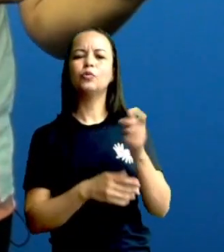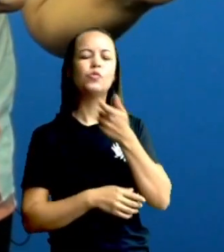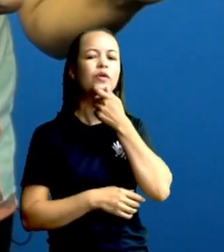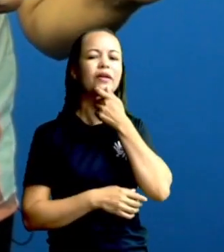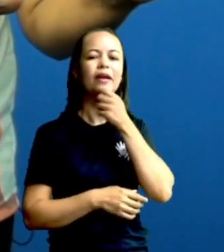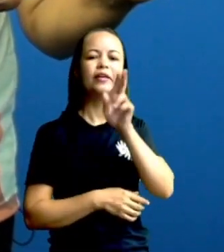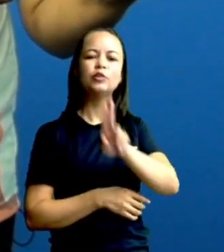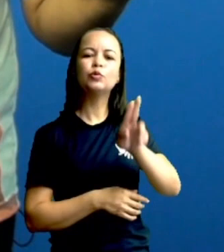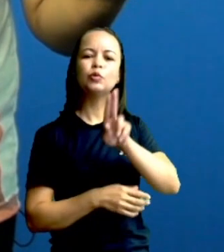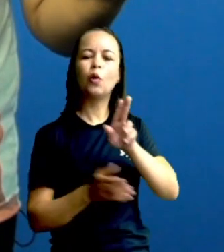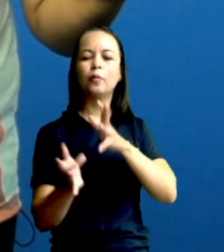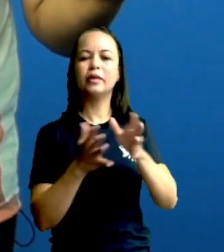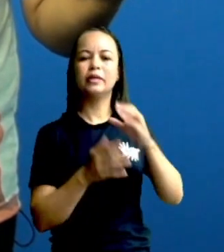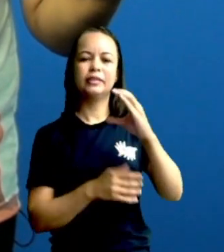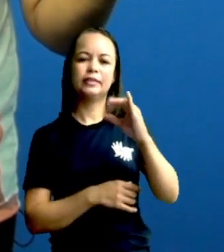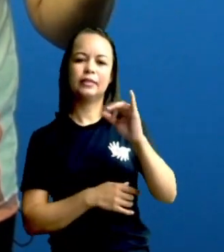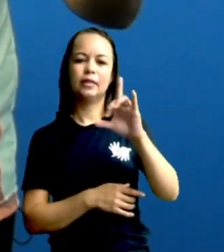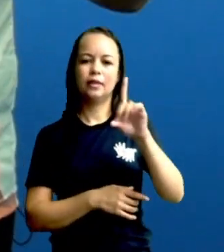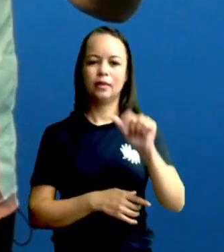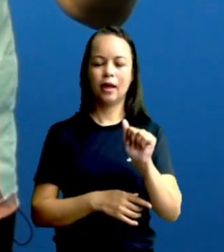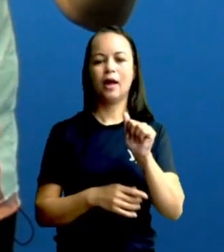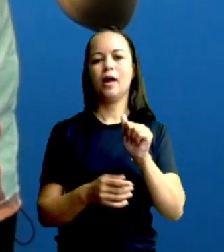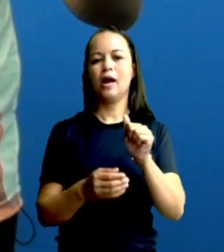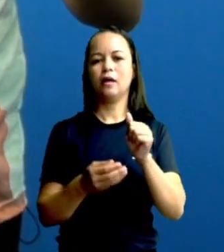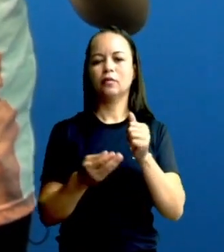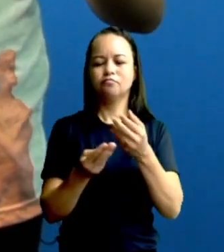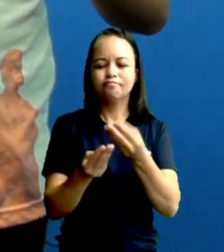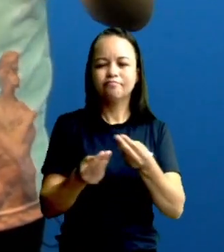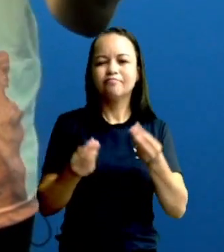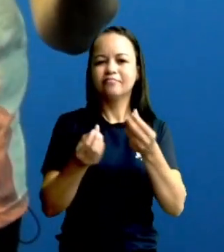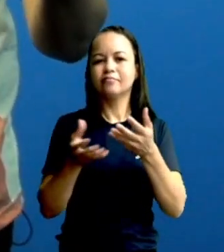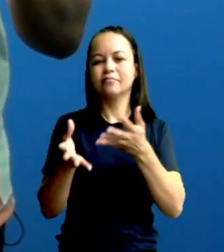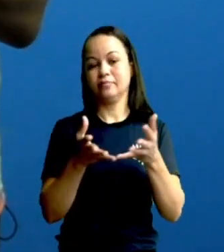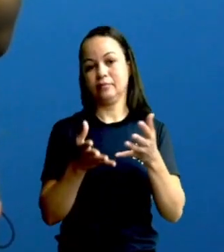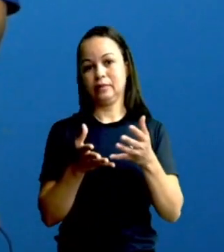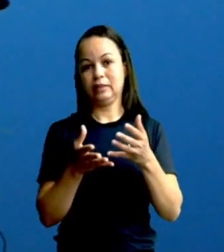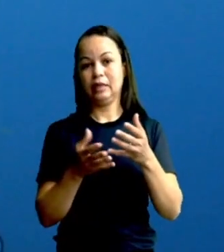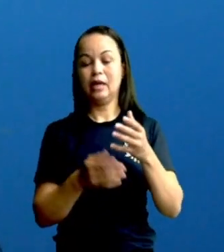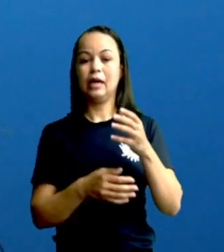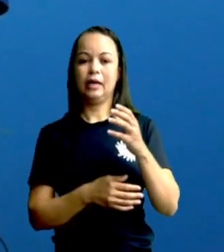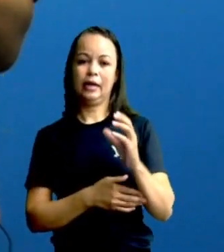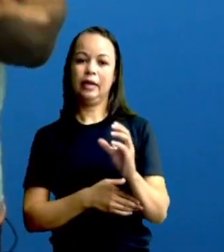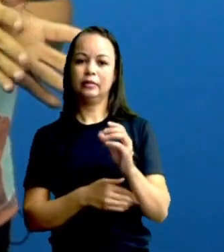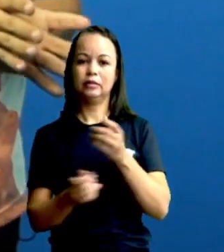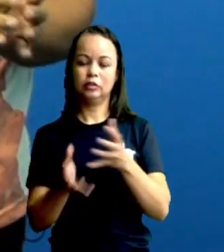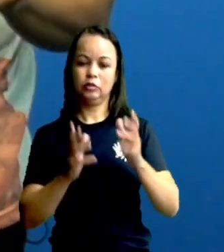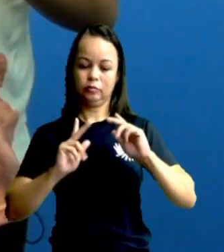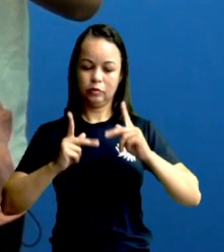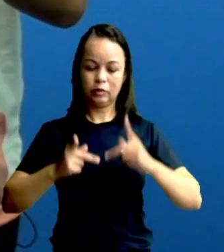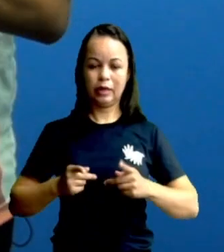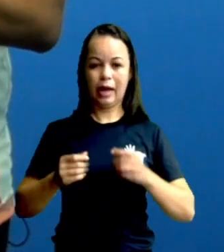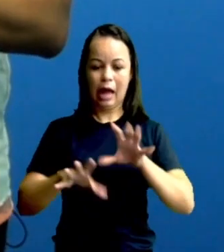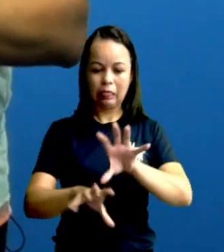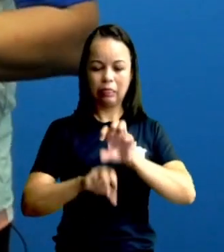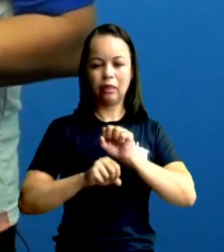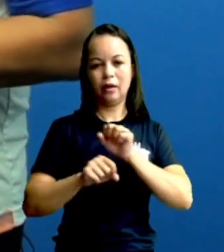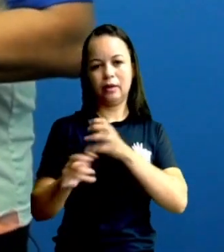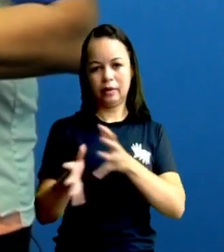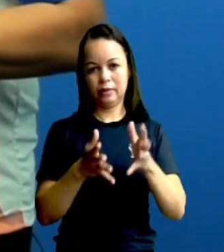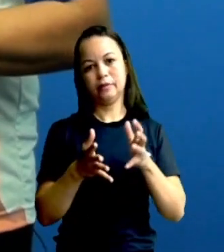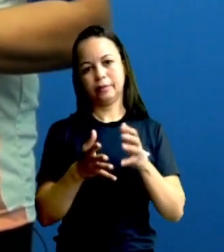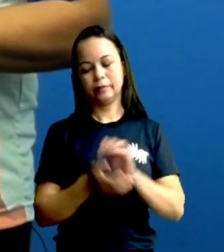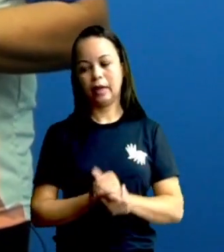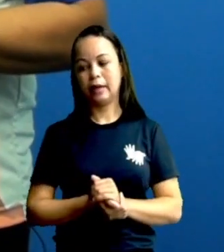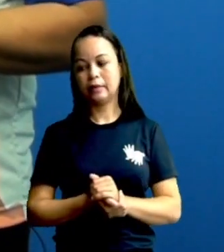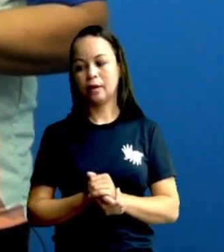SIDA de forma latinizada, né? Então, Síndrome da Imunodeficiência Adquirida. Uma doença que pode-se dizer que